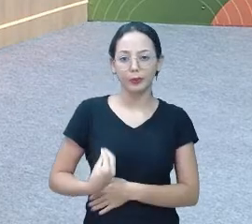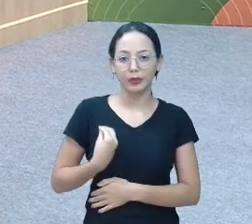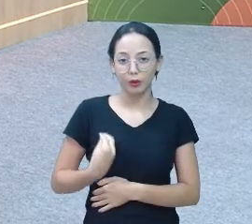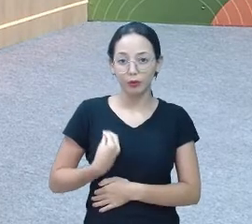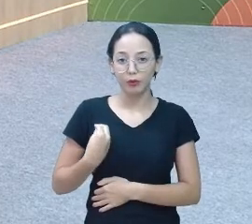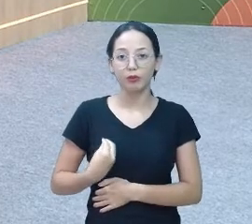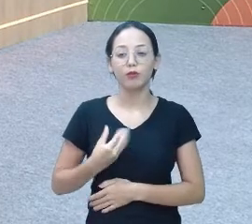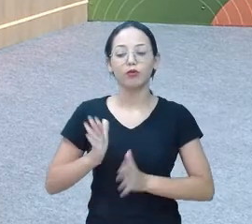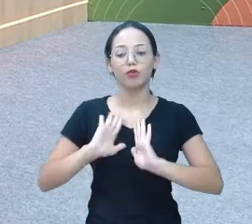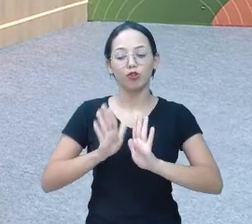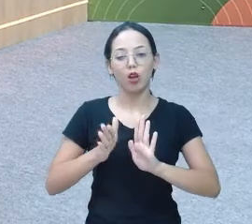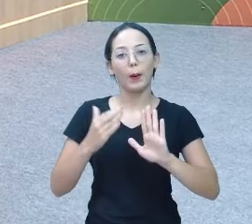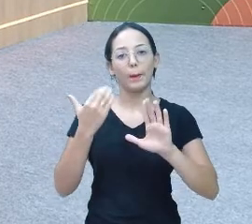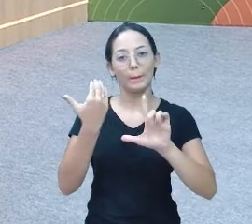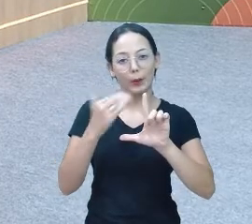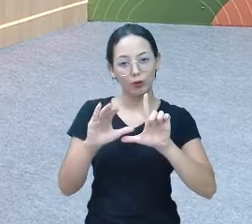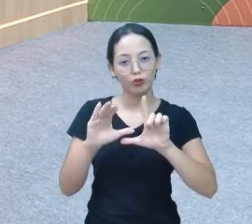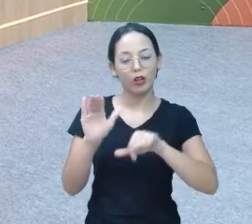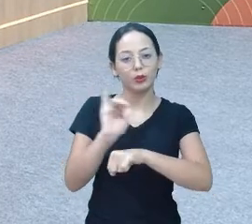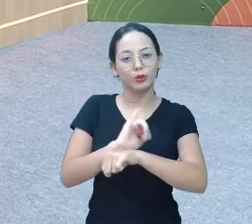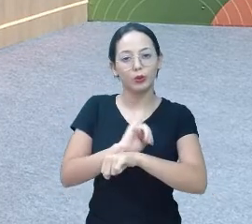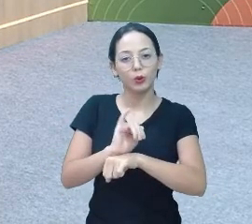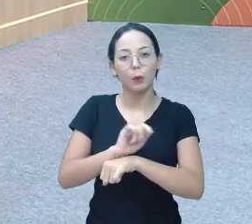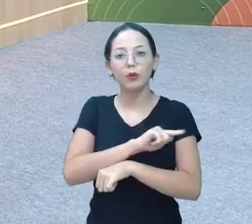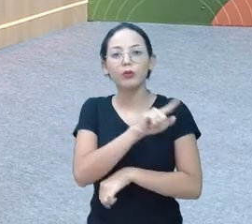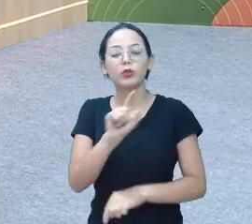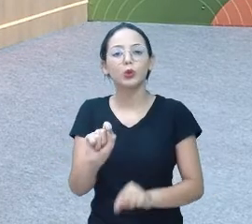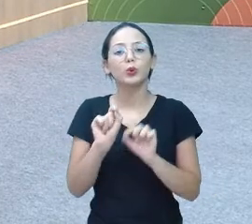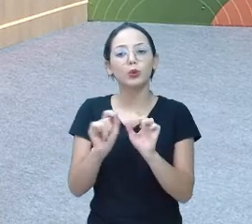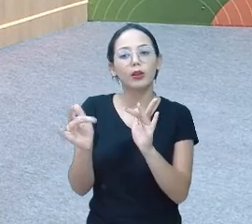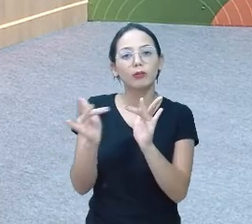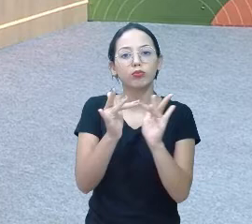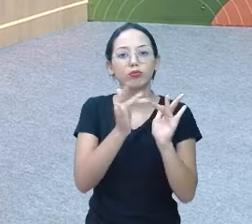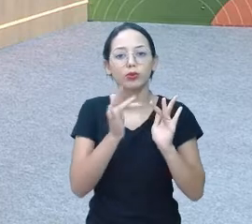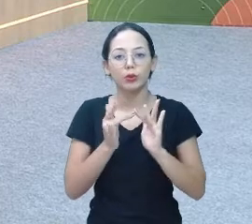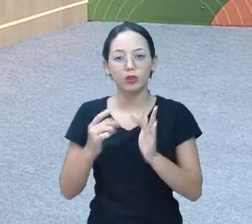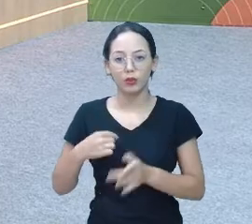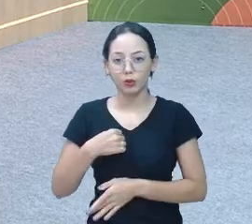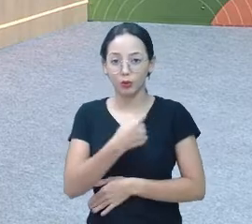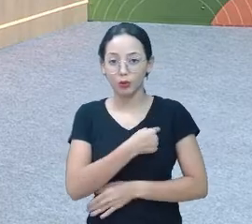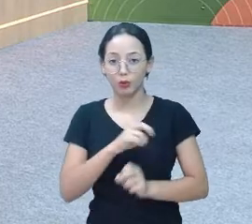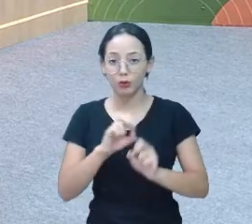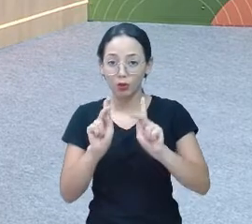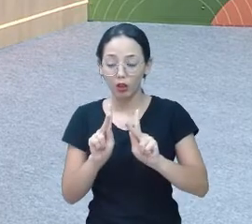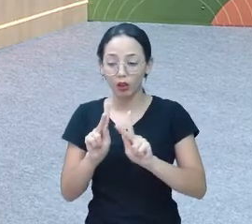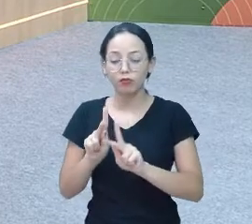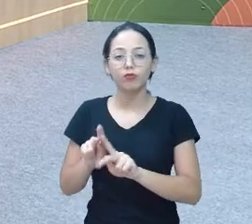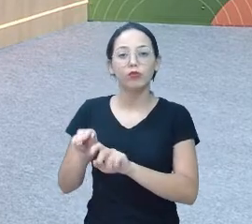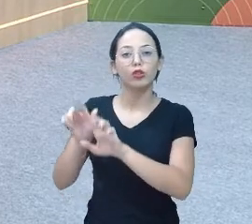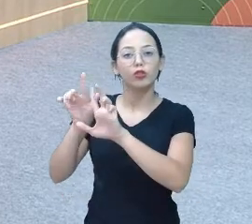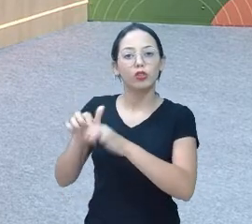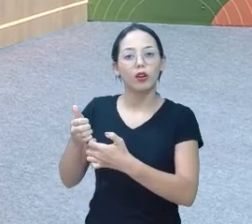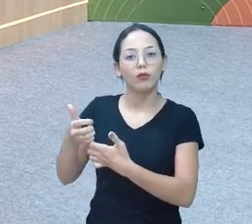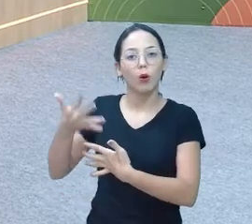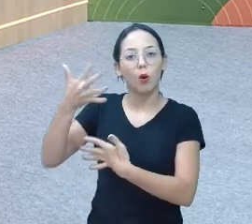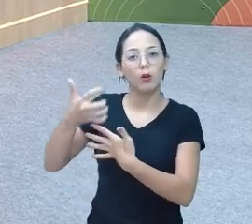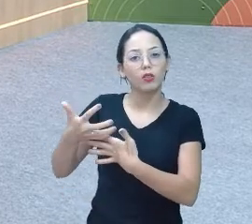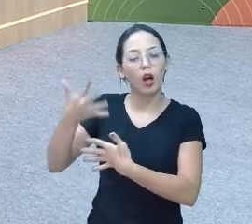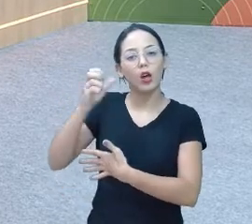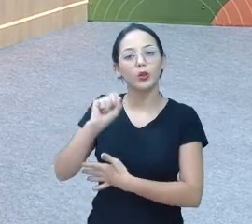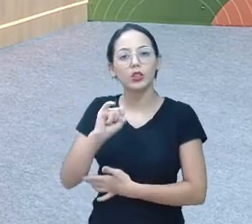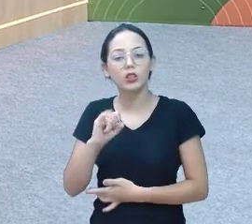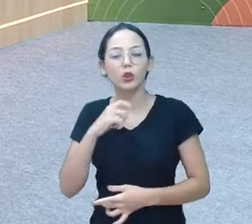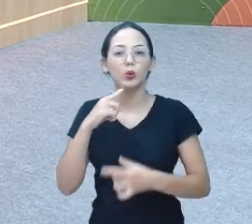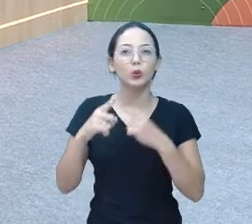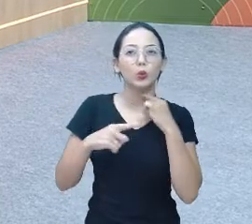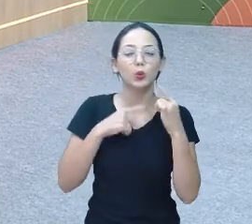nosso canal no YouTube e é por lá que você mantém contato com a gente, tá certo? Escreve lá nos comentários se você teve dúvidas, se você